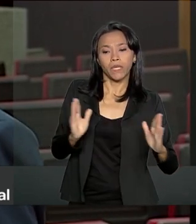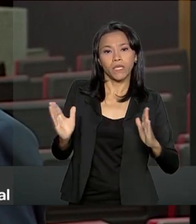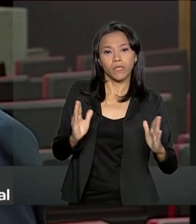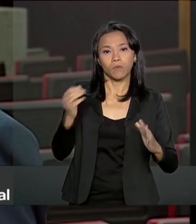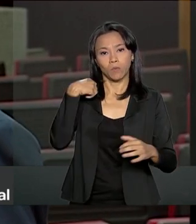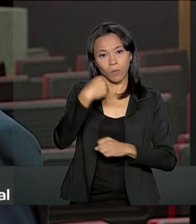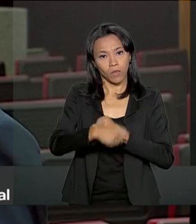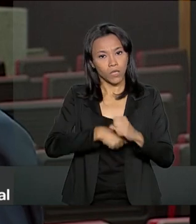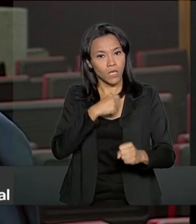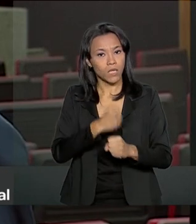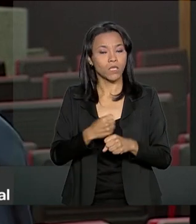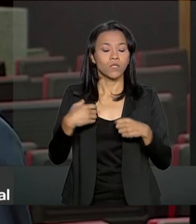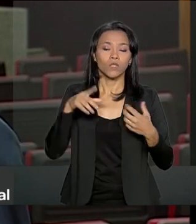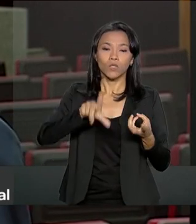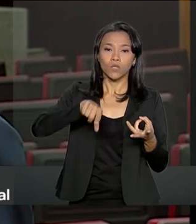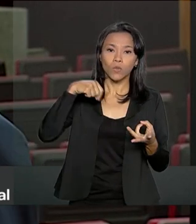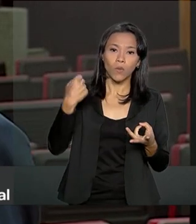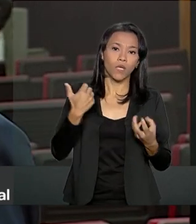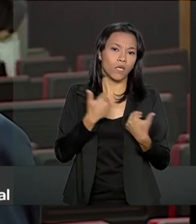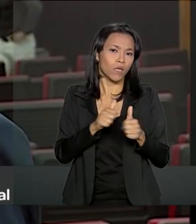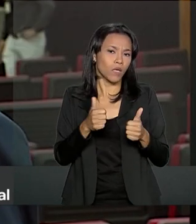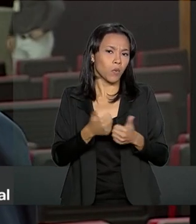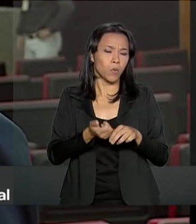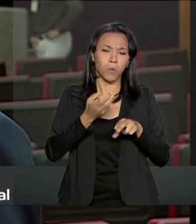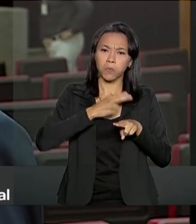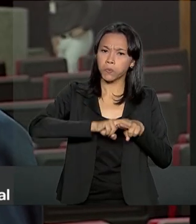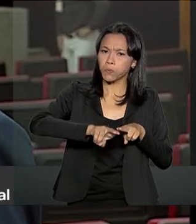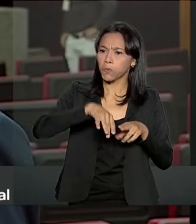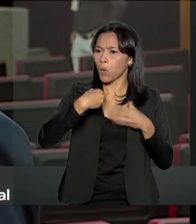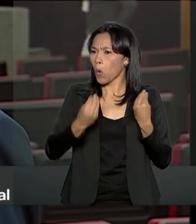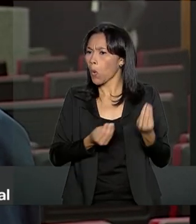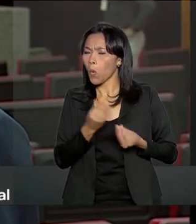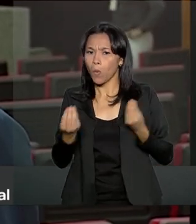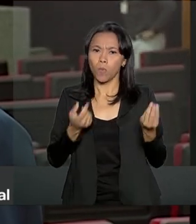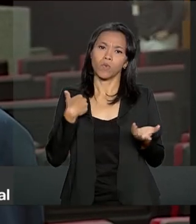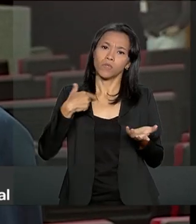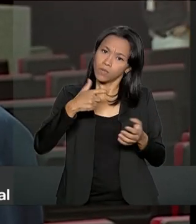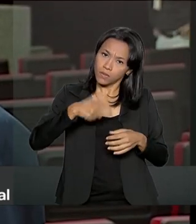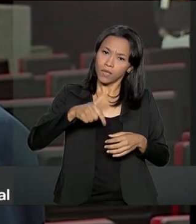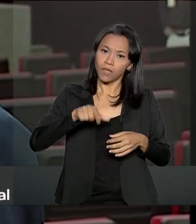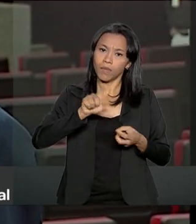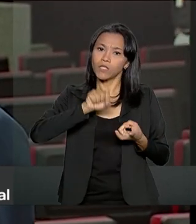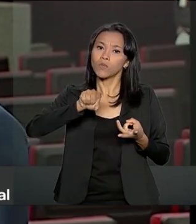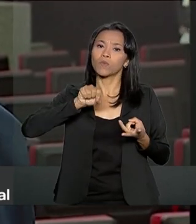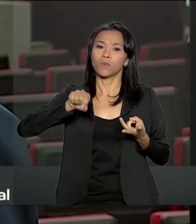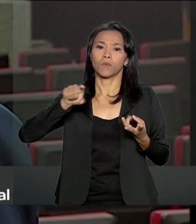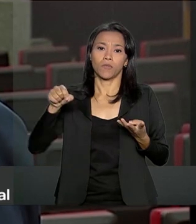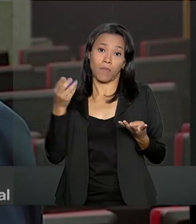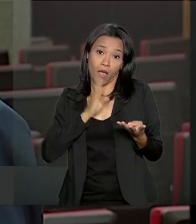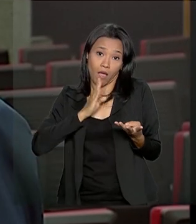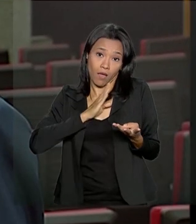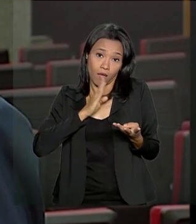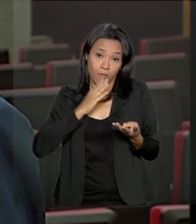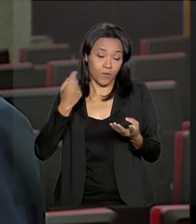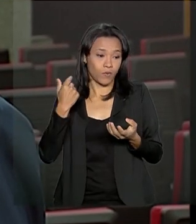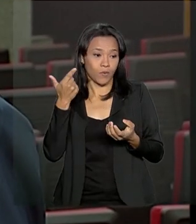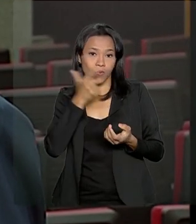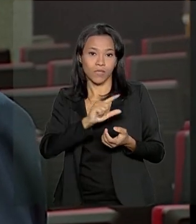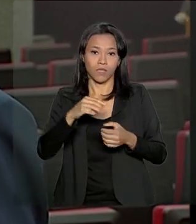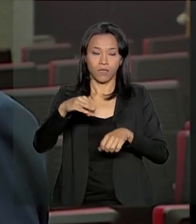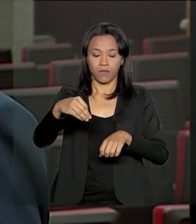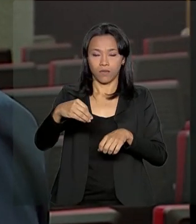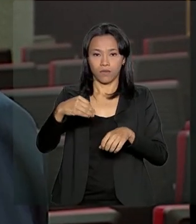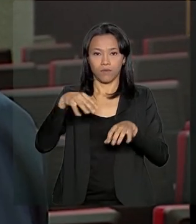meio de transporte, uma origem, um destino. Tudo isso para que o cidadão, mais rapidamente, chegue à informação do seu